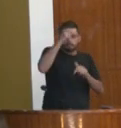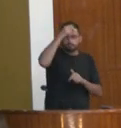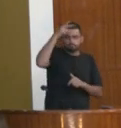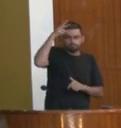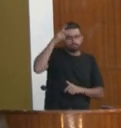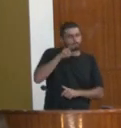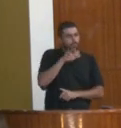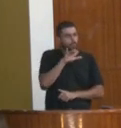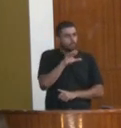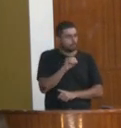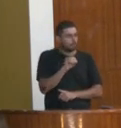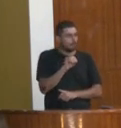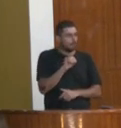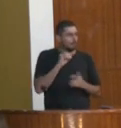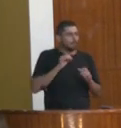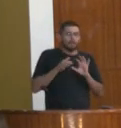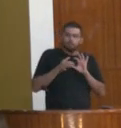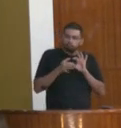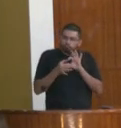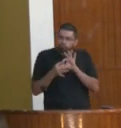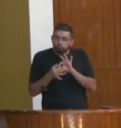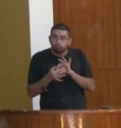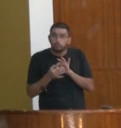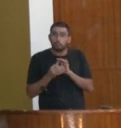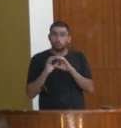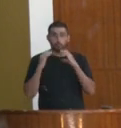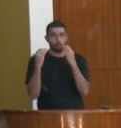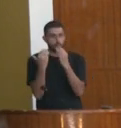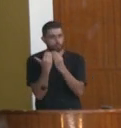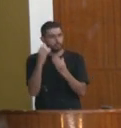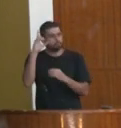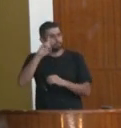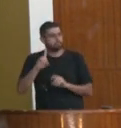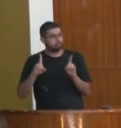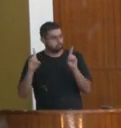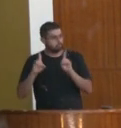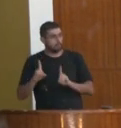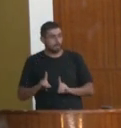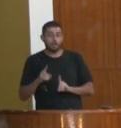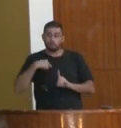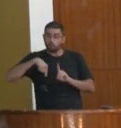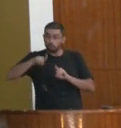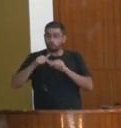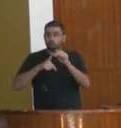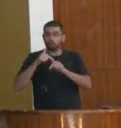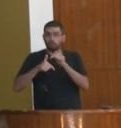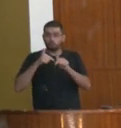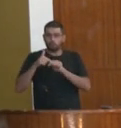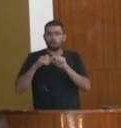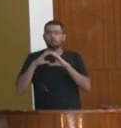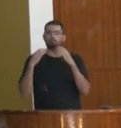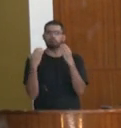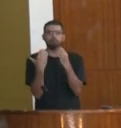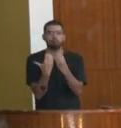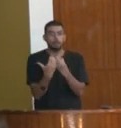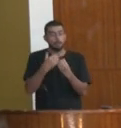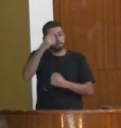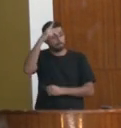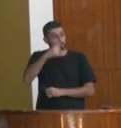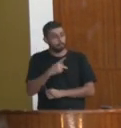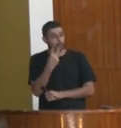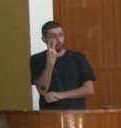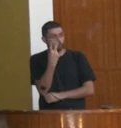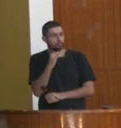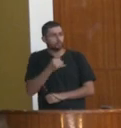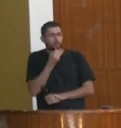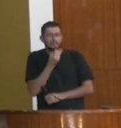Rio, eu me aproximei do Conselho da Pessoa com Deficiência, fui trabalhar para o Conselho, fui presidente por duas oportunidades, desenvolvemos